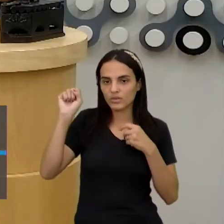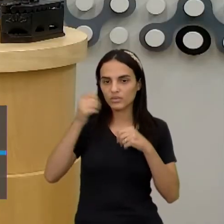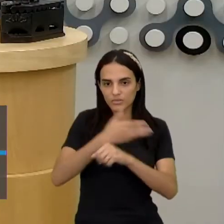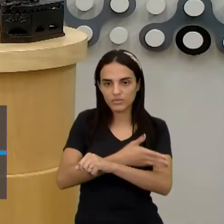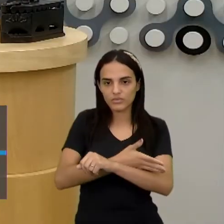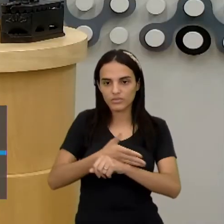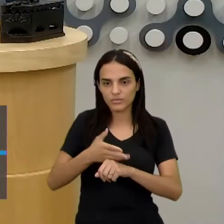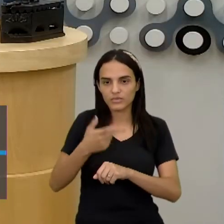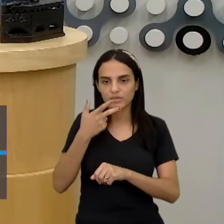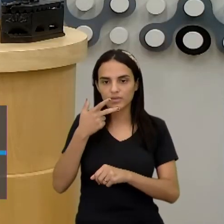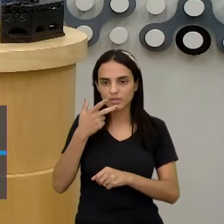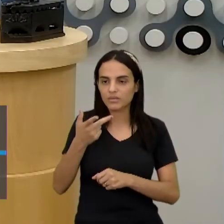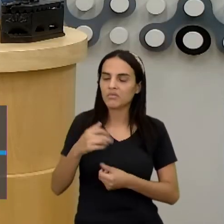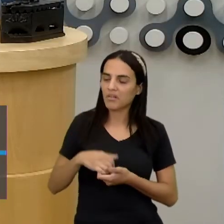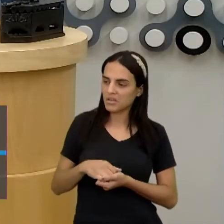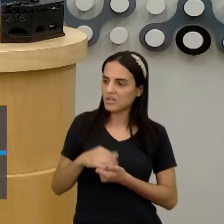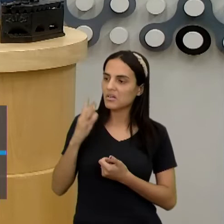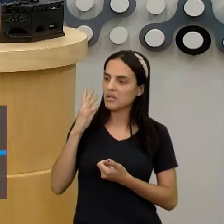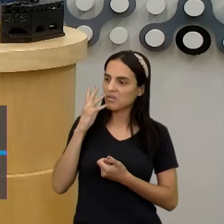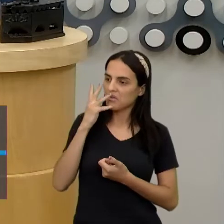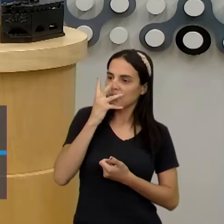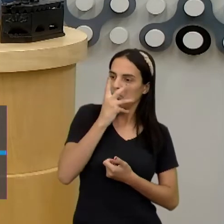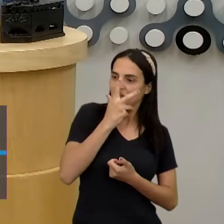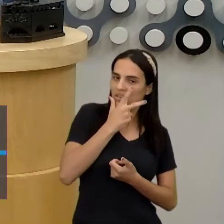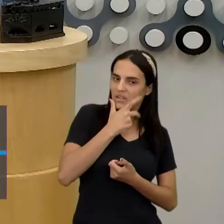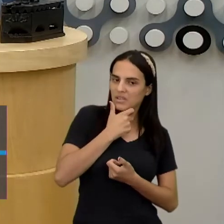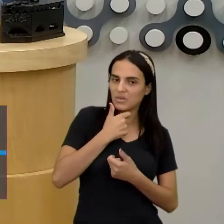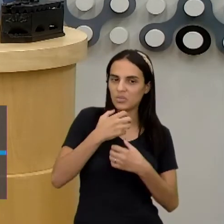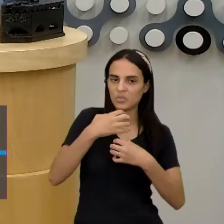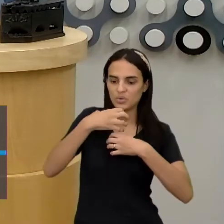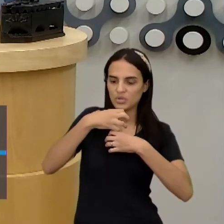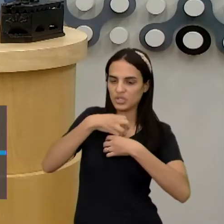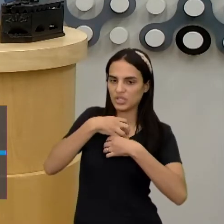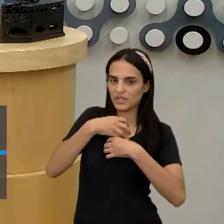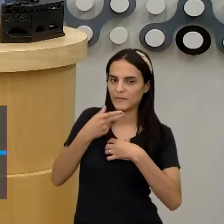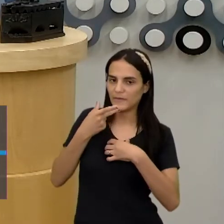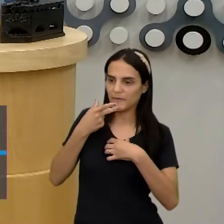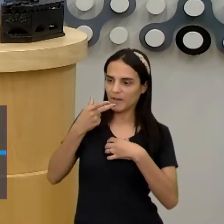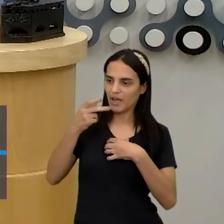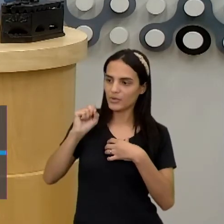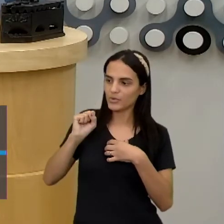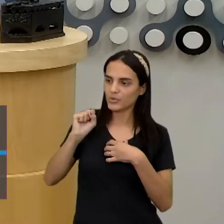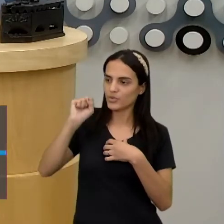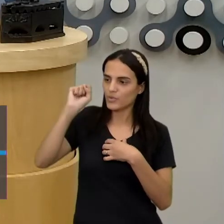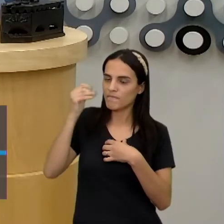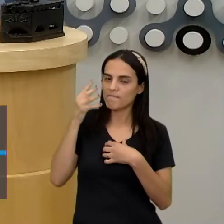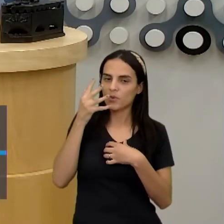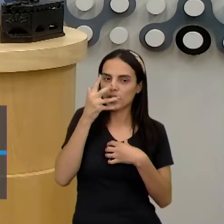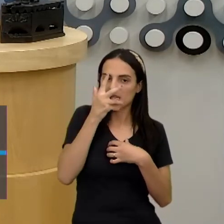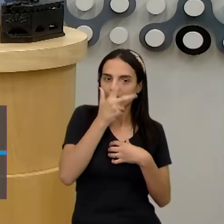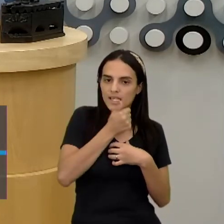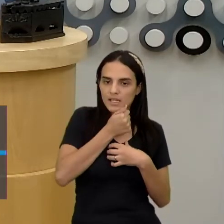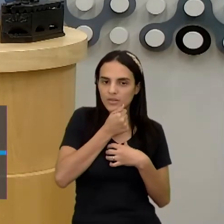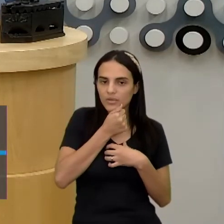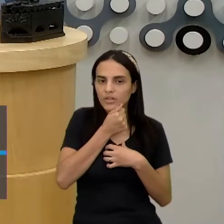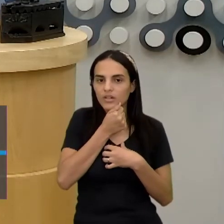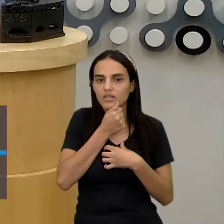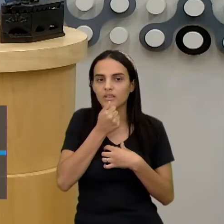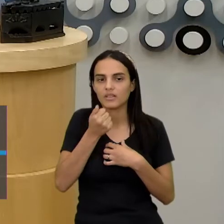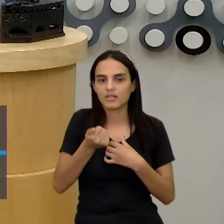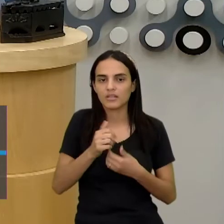falar. Nossa, que bonito o verdade. Sotaque, não é? Nossa, no Sul eles falam tão bonito, ai, que sotaque. O carioca já parece que é